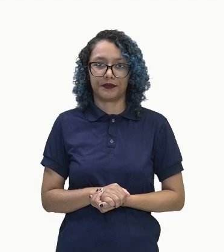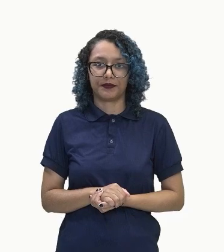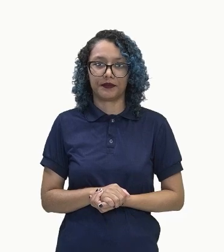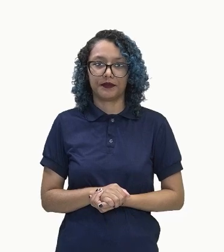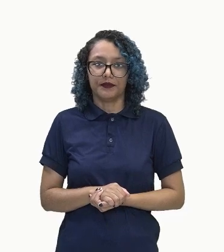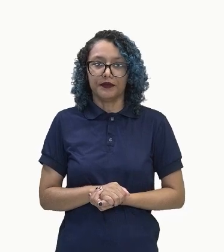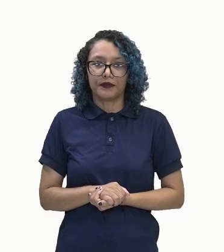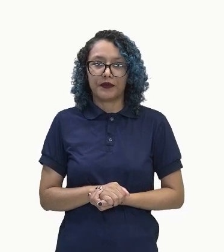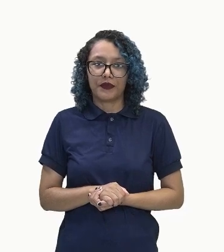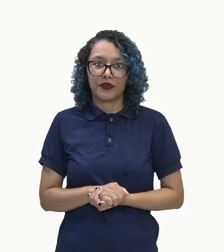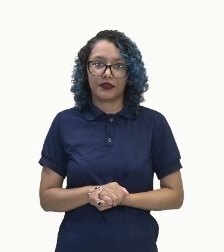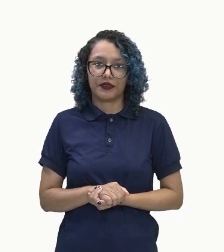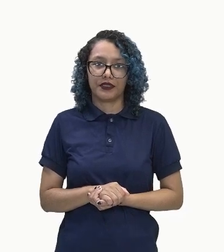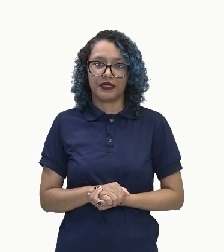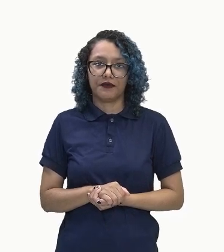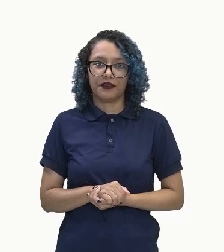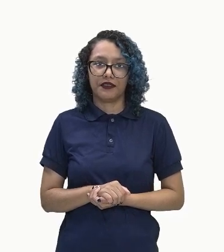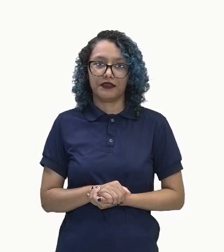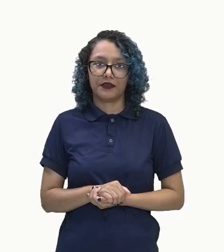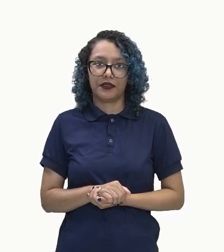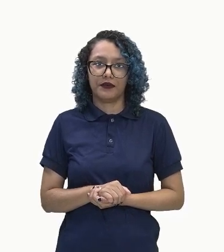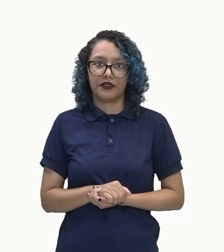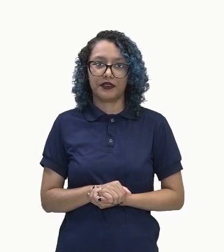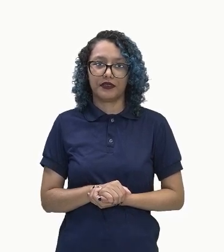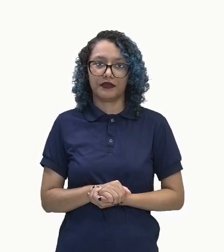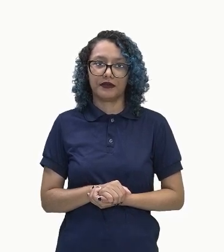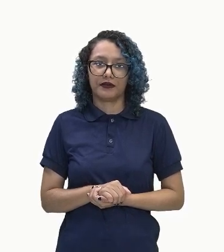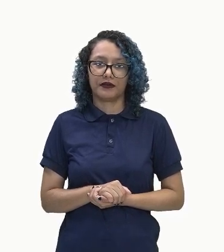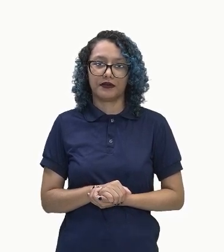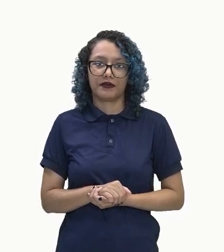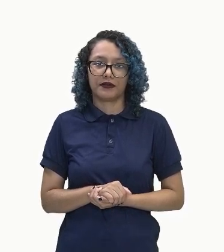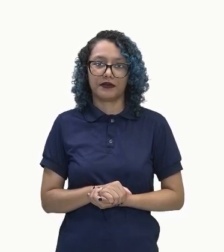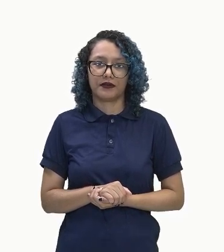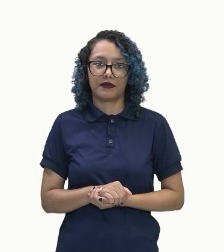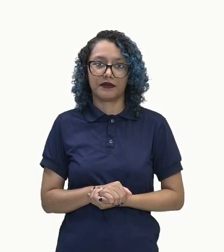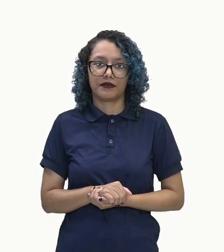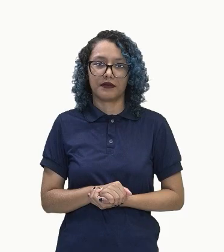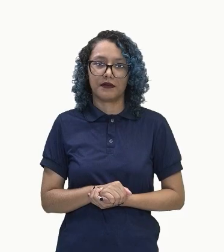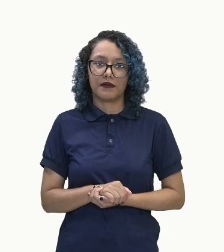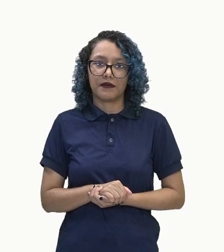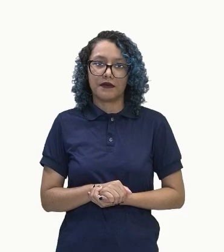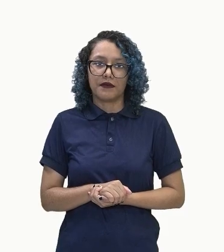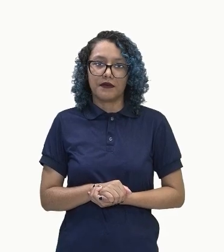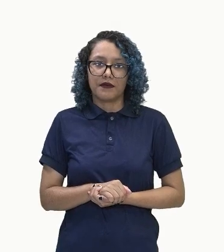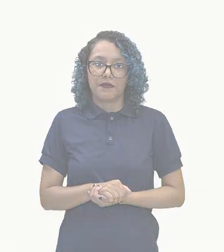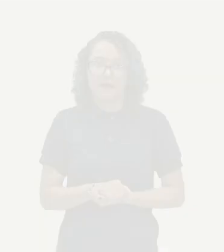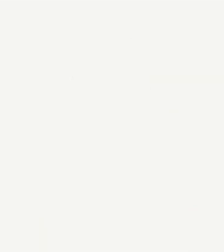Spelling rules for EST. Então, falando, né, sobre essas